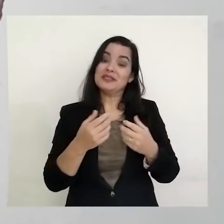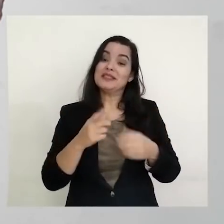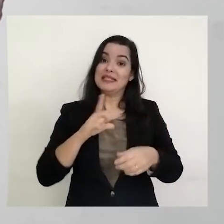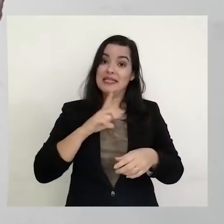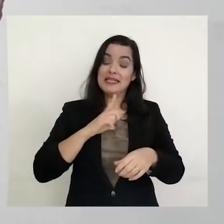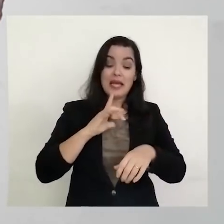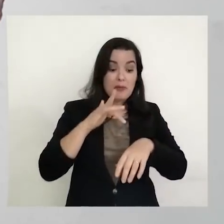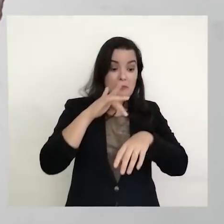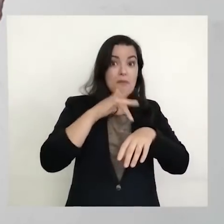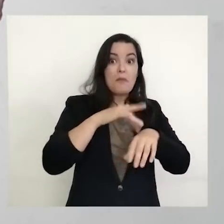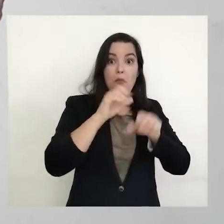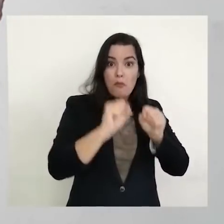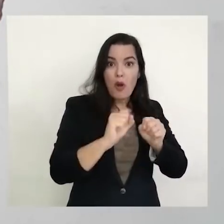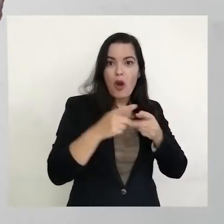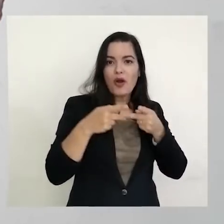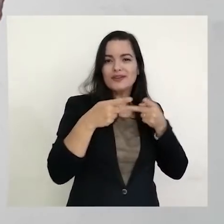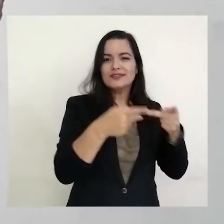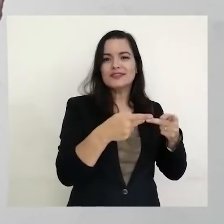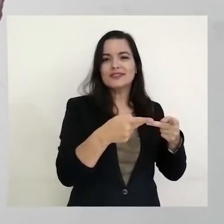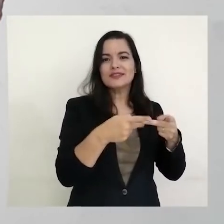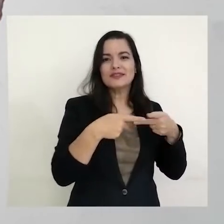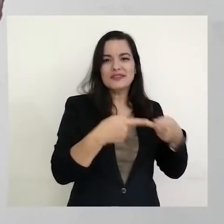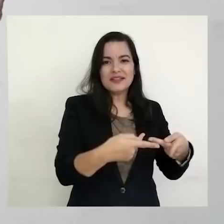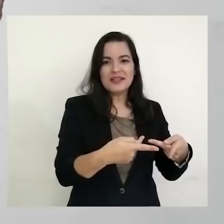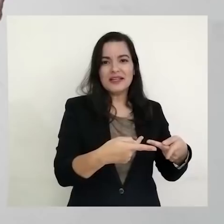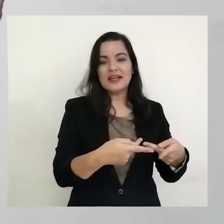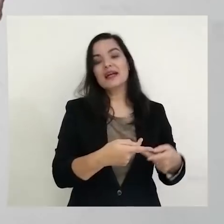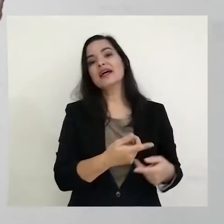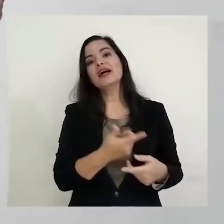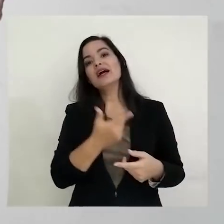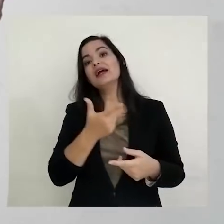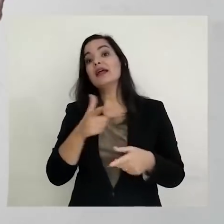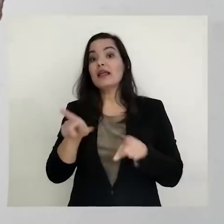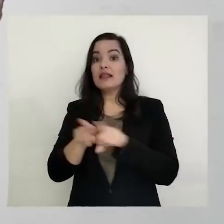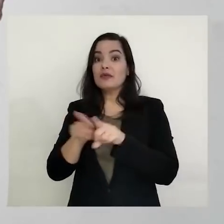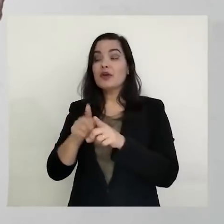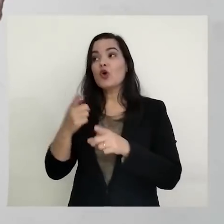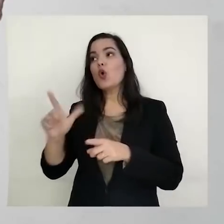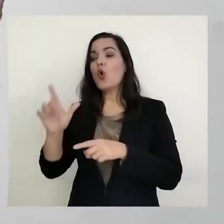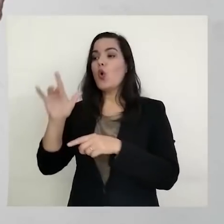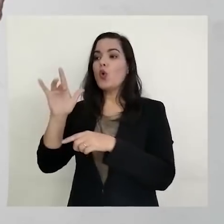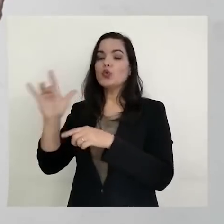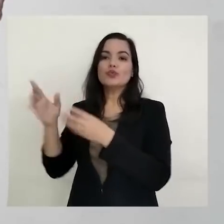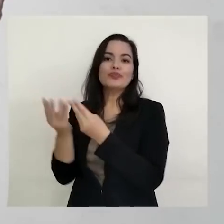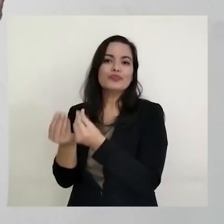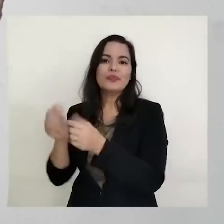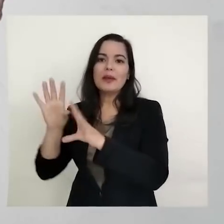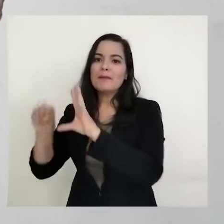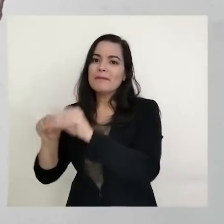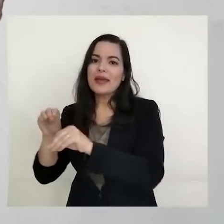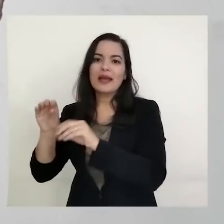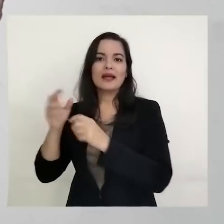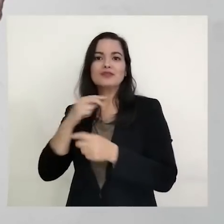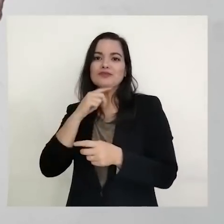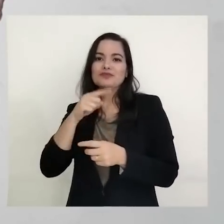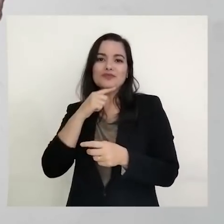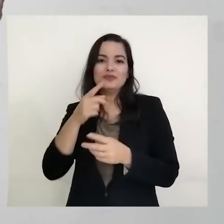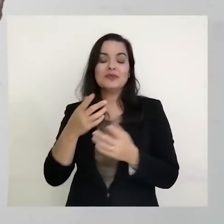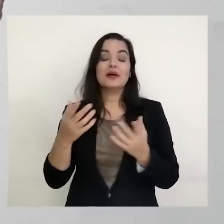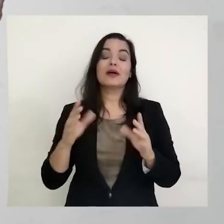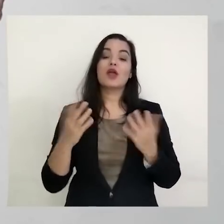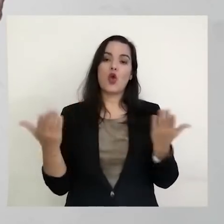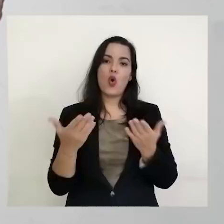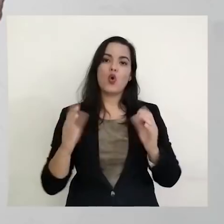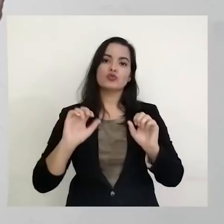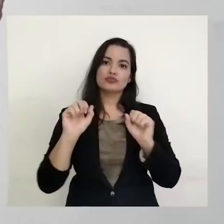e imateriais que passaram pelo processo de tombamento pelo IPHAN e que hoje são protegidos como